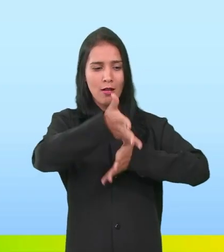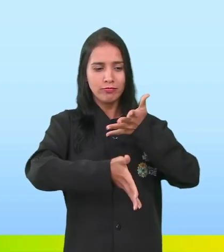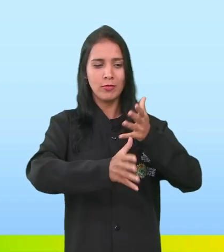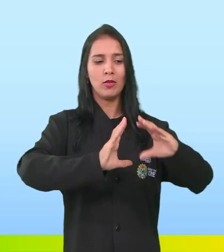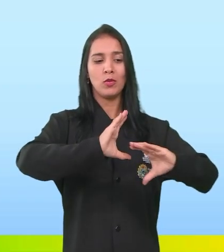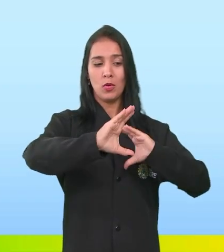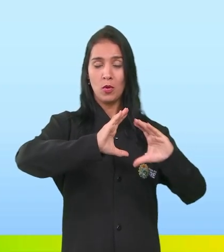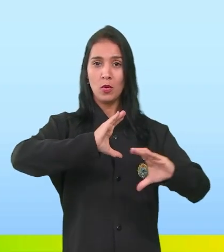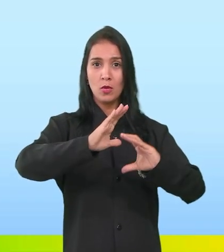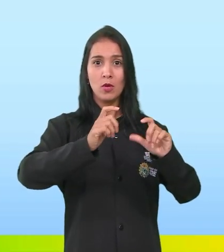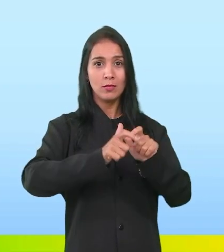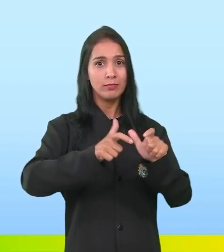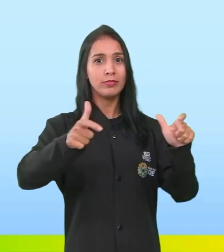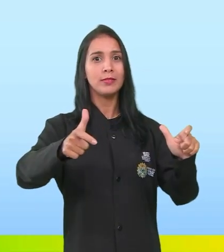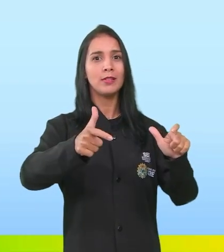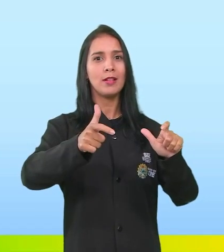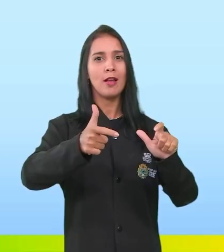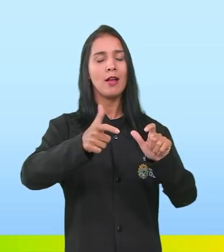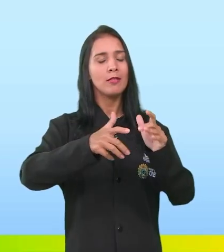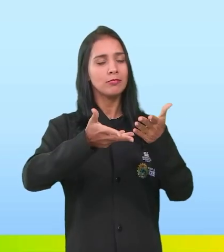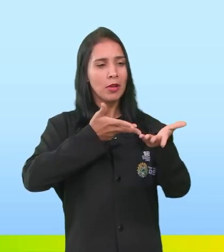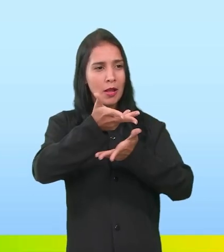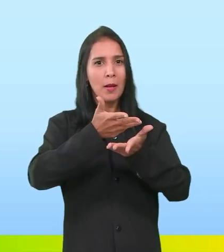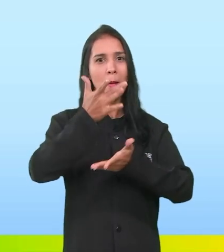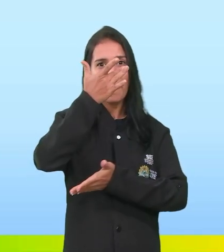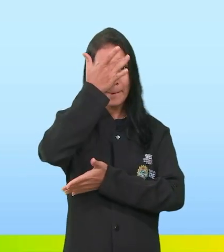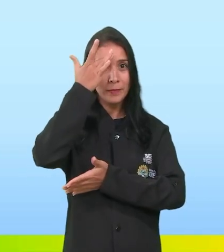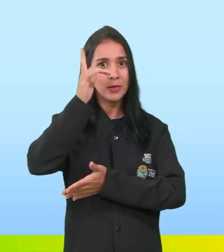uma intenção, que é também comunicar.